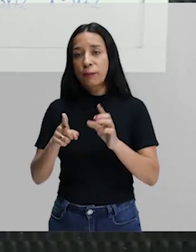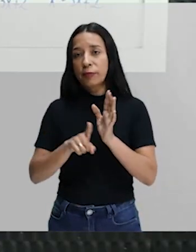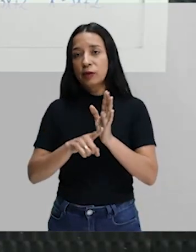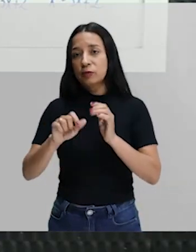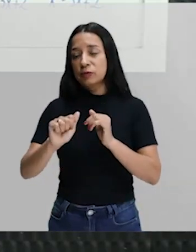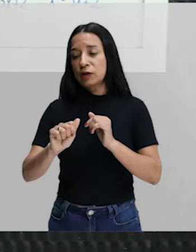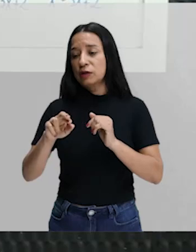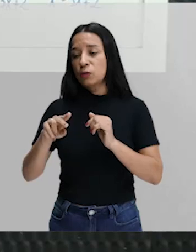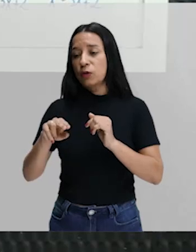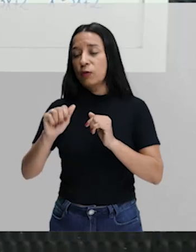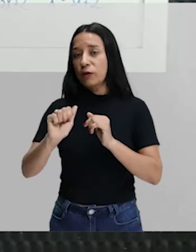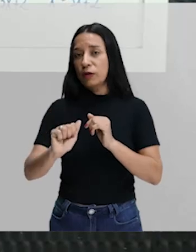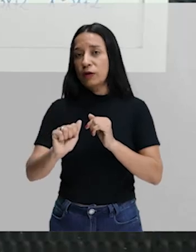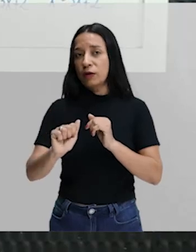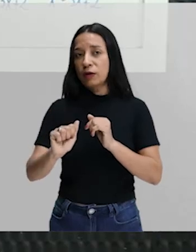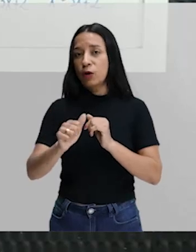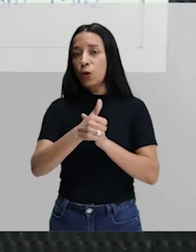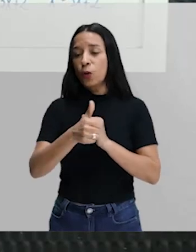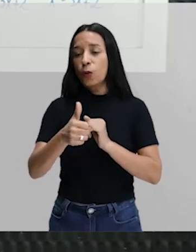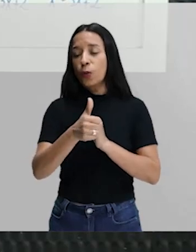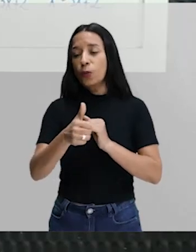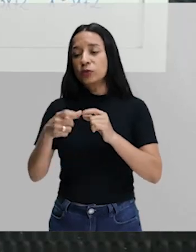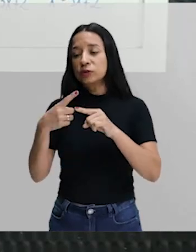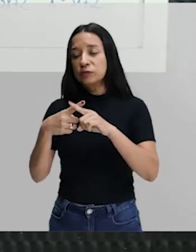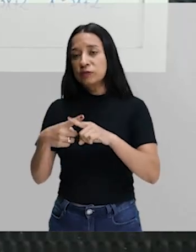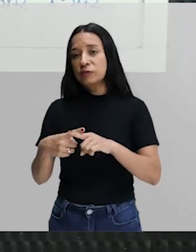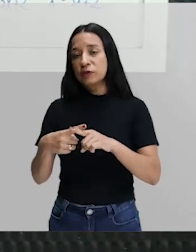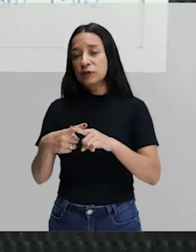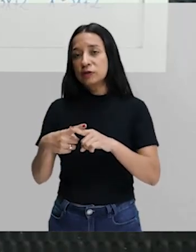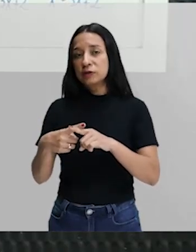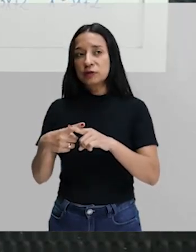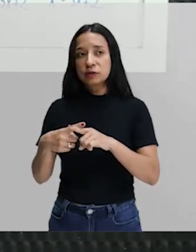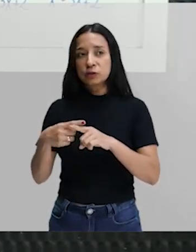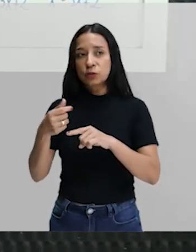E 11 multiplicado por menos 1 dá menos 11.